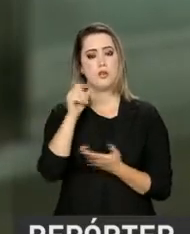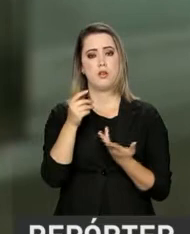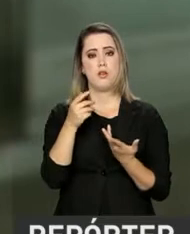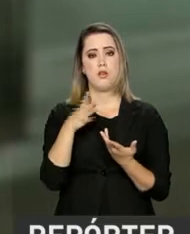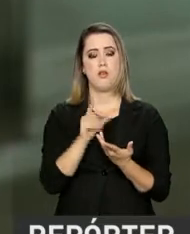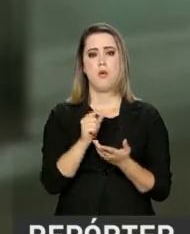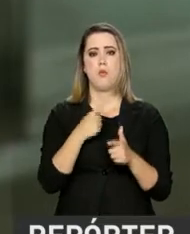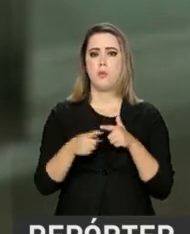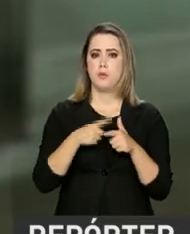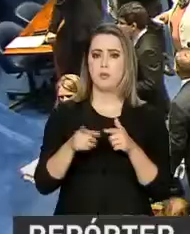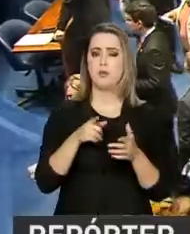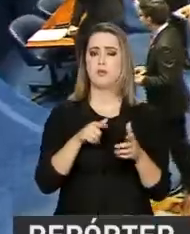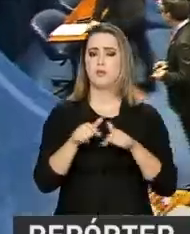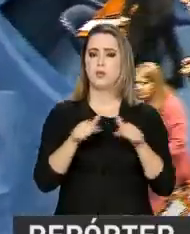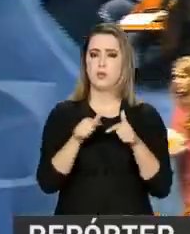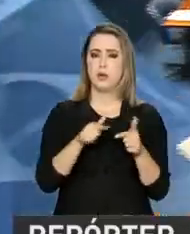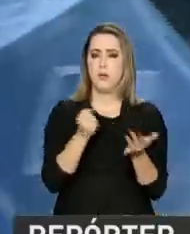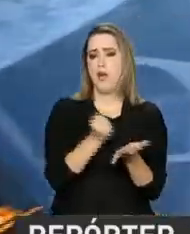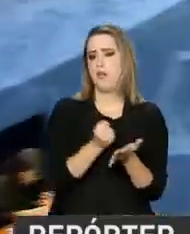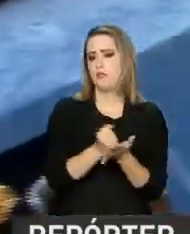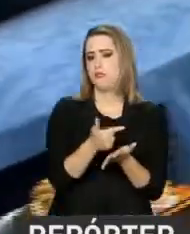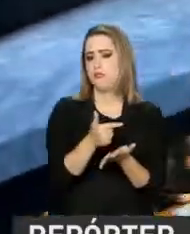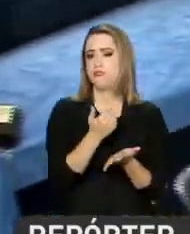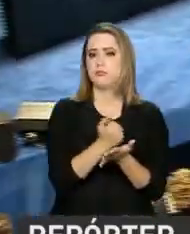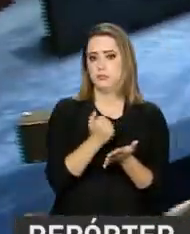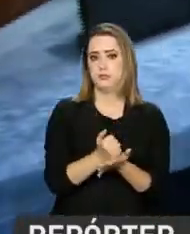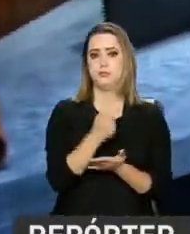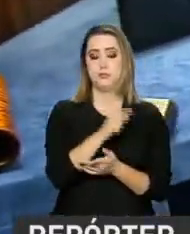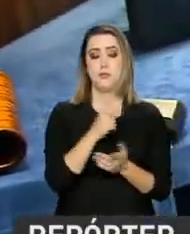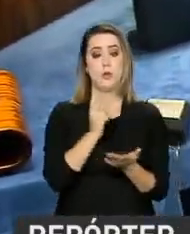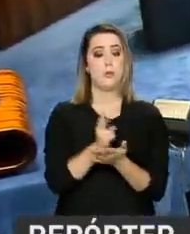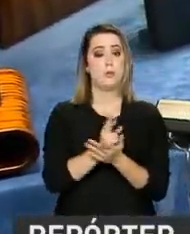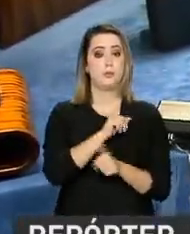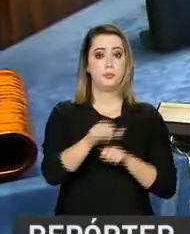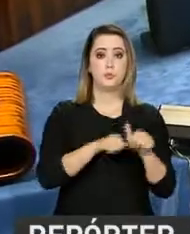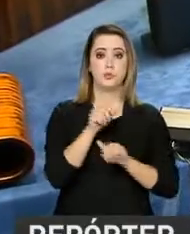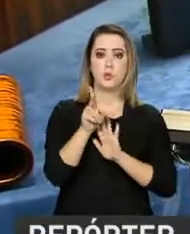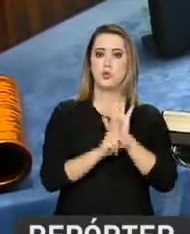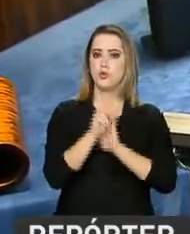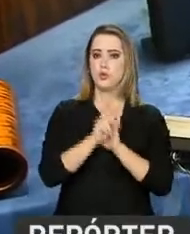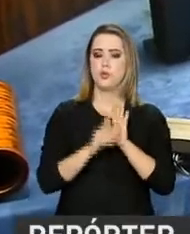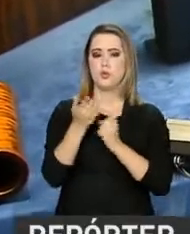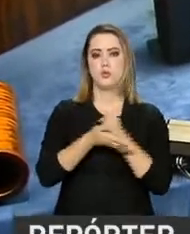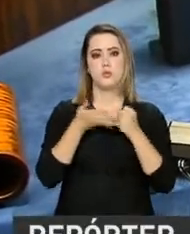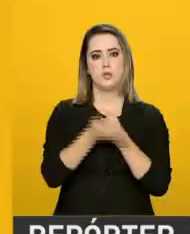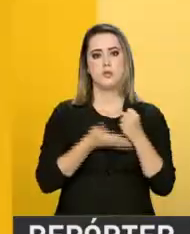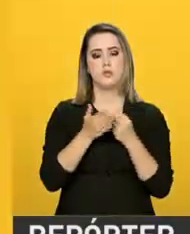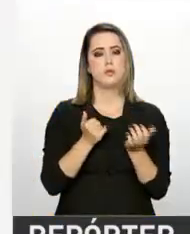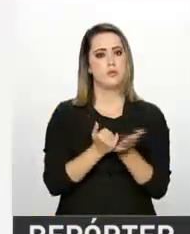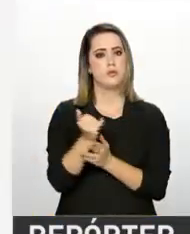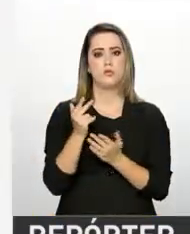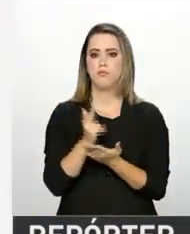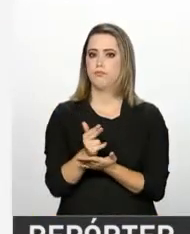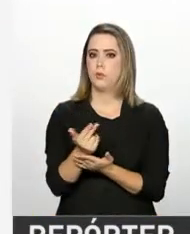informalidade no mercado de trabalho e mesmo com as alterações na legislação os direitos fundamentais do trabalhador estão